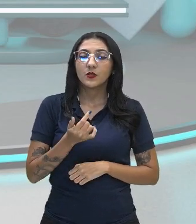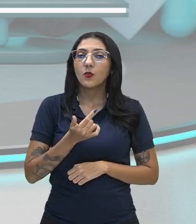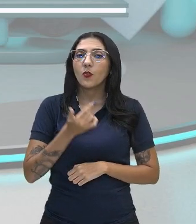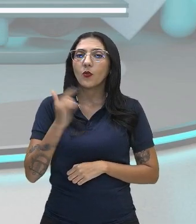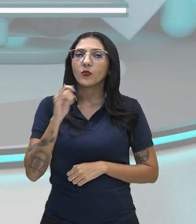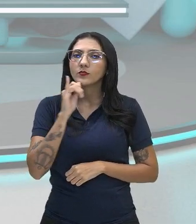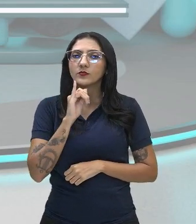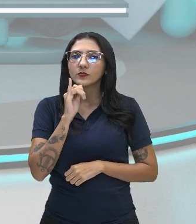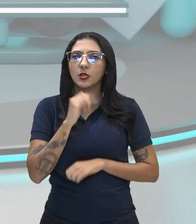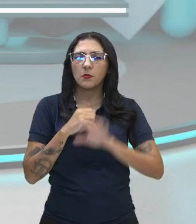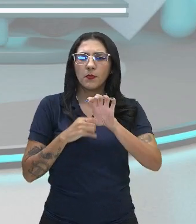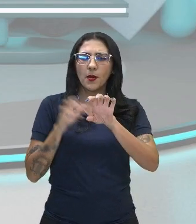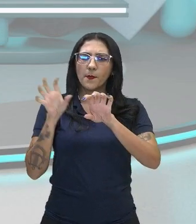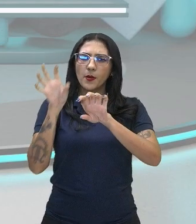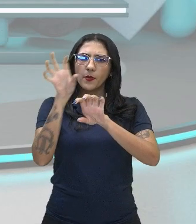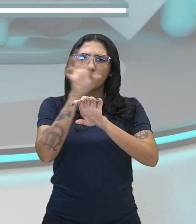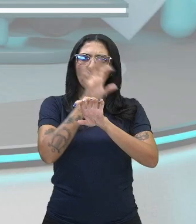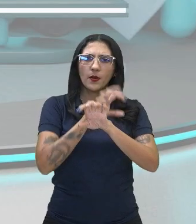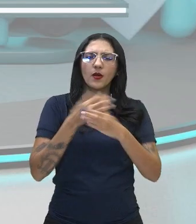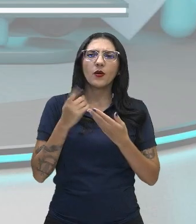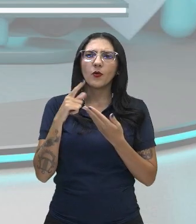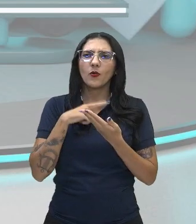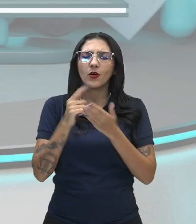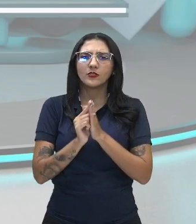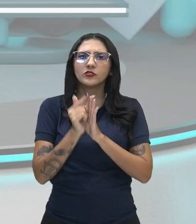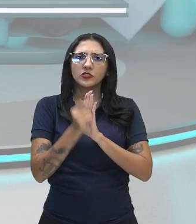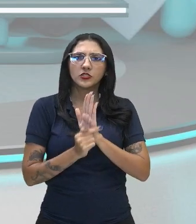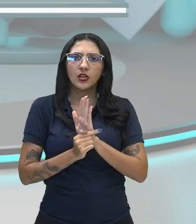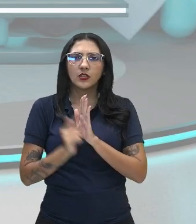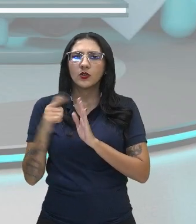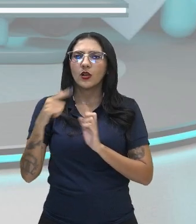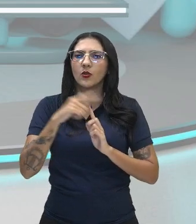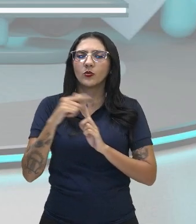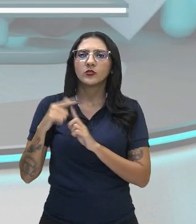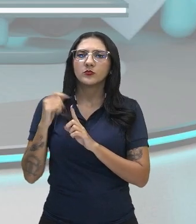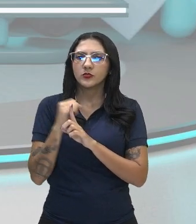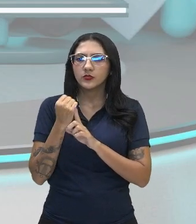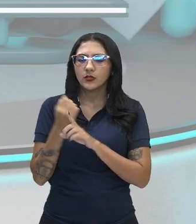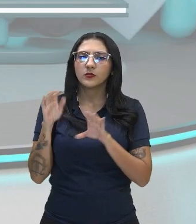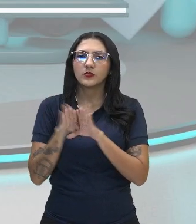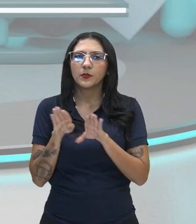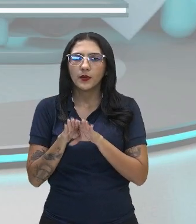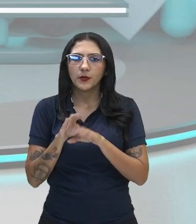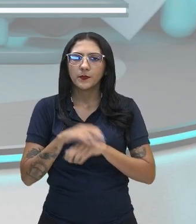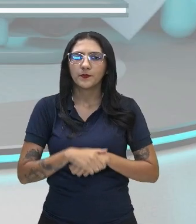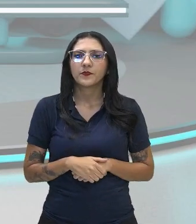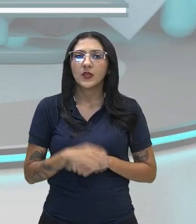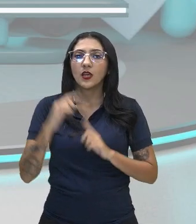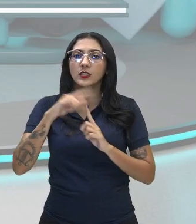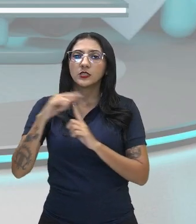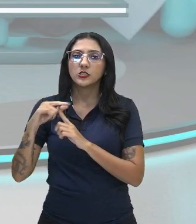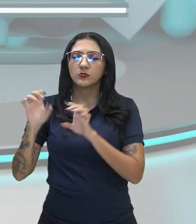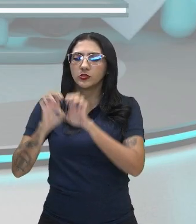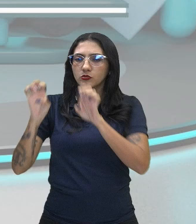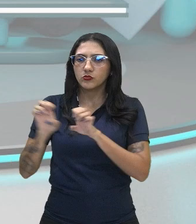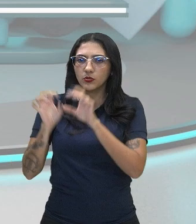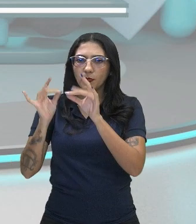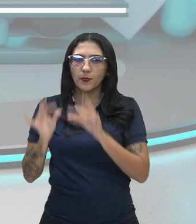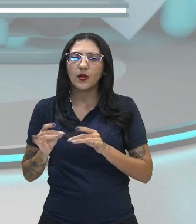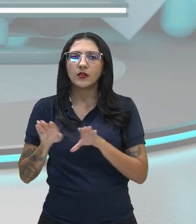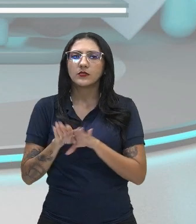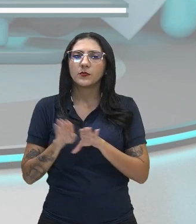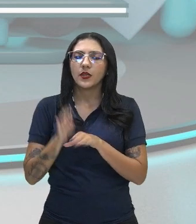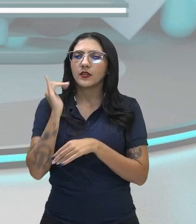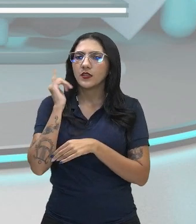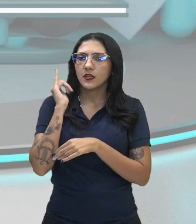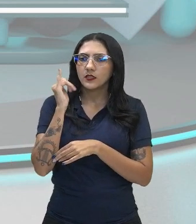exemplo, mapa mental, gênero, tipo social do texto, tipologia, estrutura interna. E aí eu tenho a